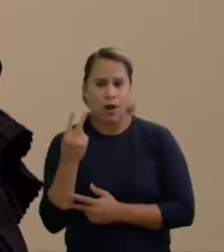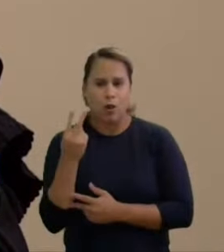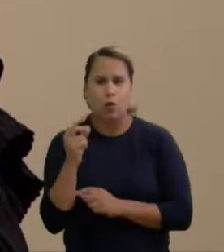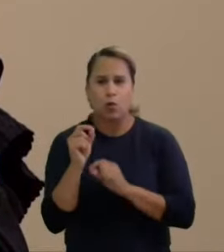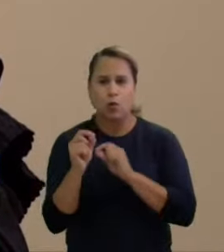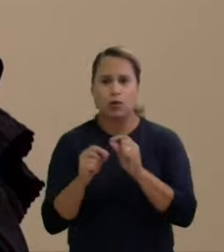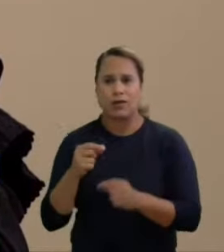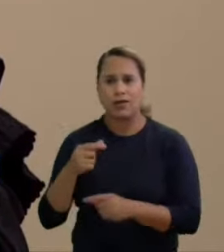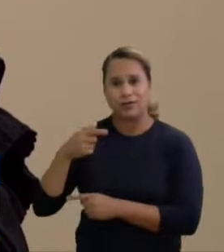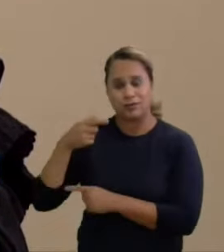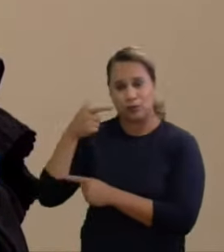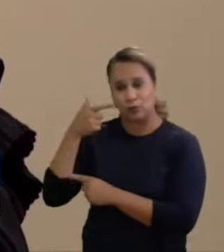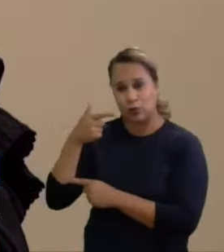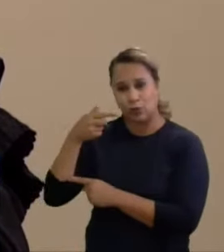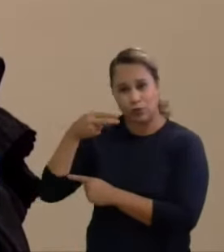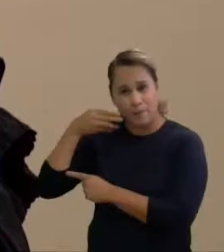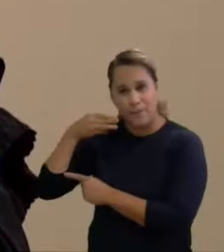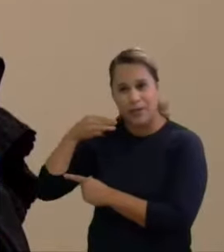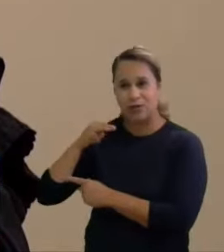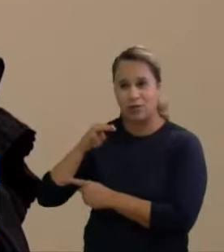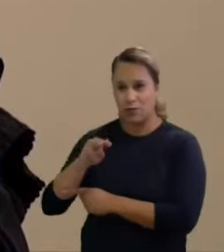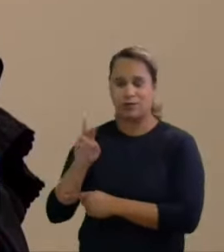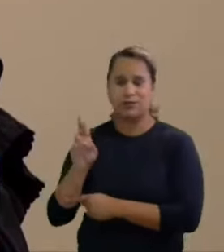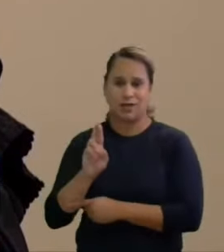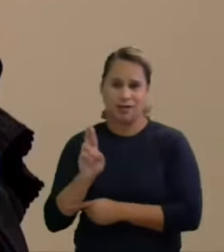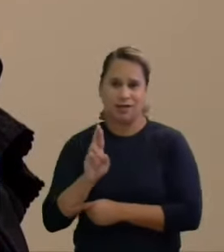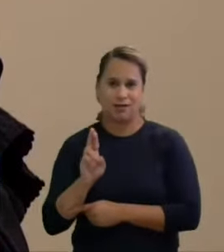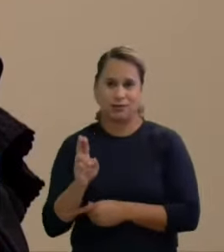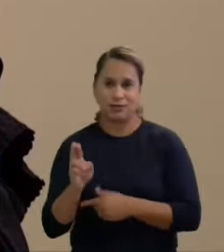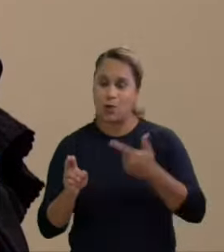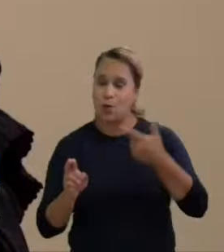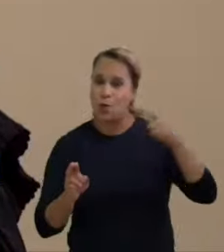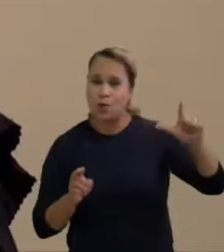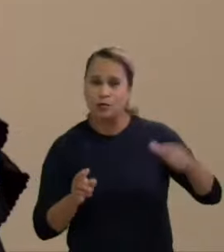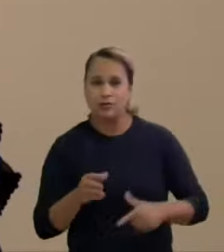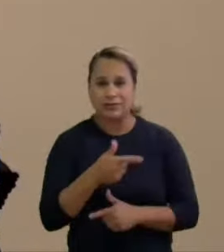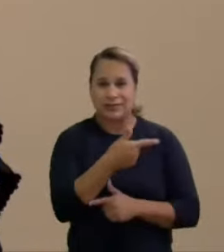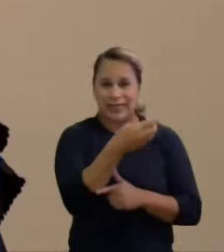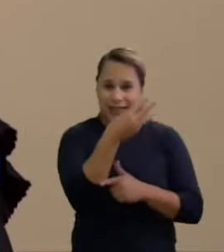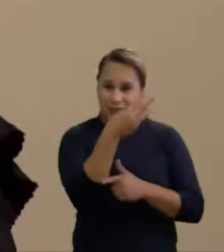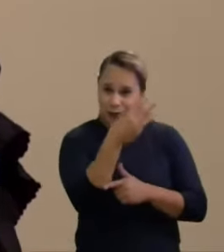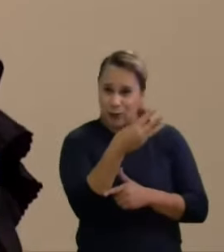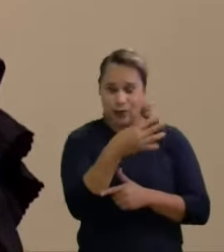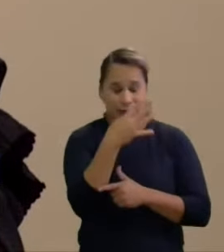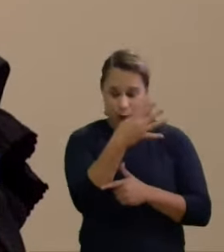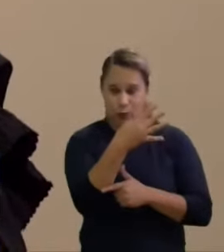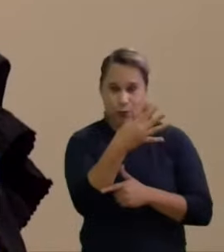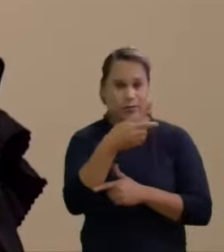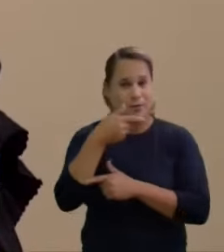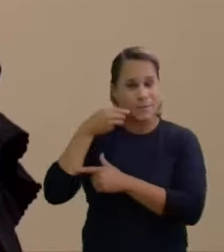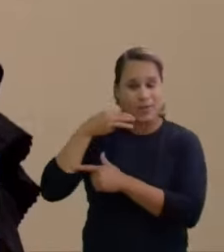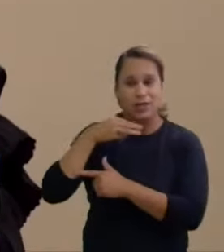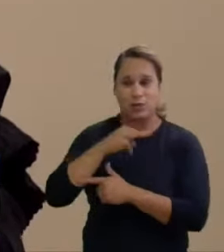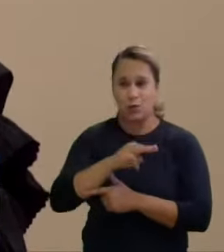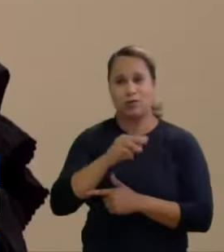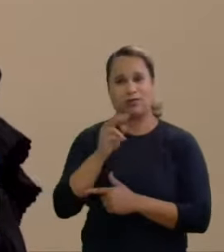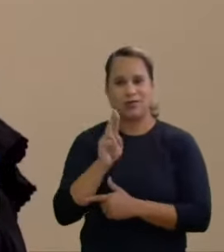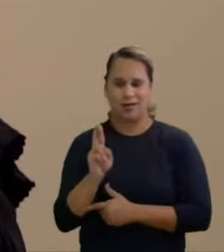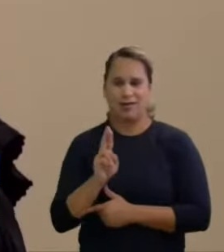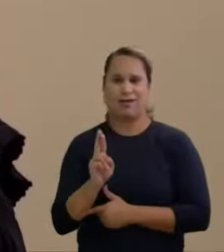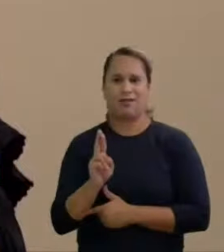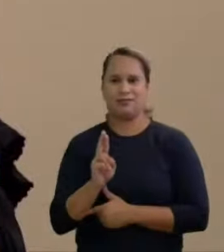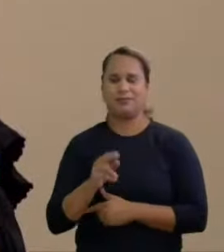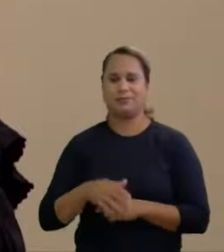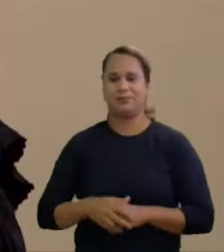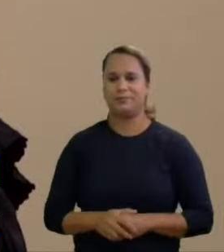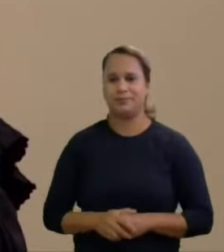r 14 milhões de reais foram celebrados acordos para sua quitação para quitação desses desses contratos lá no final quando ção de de